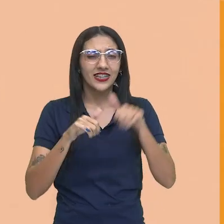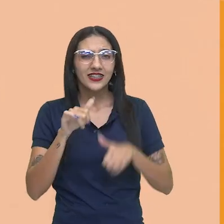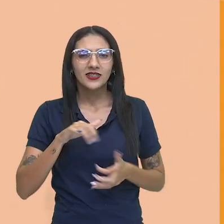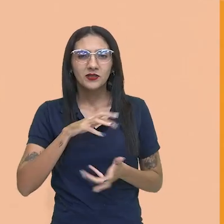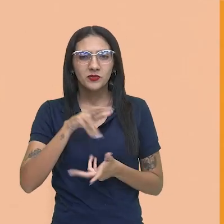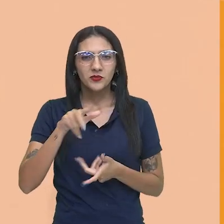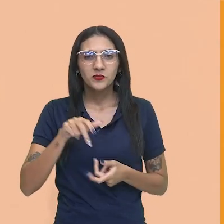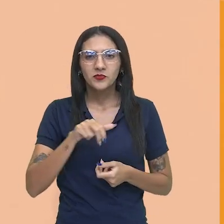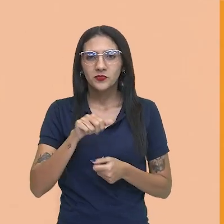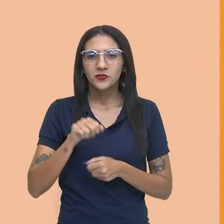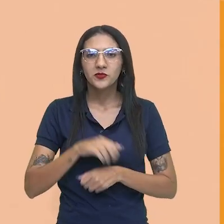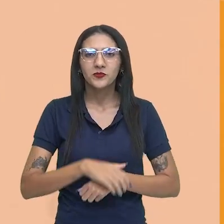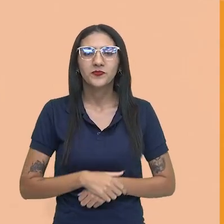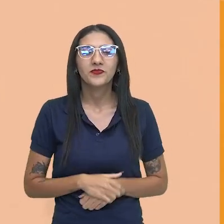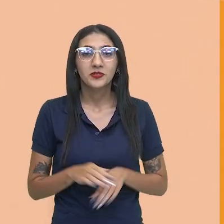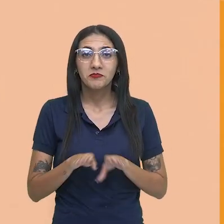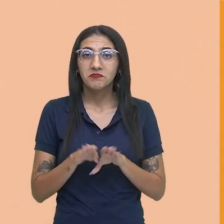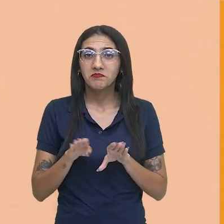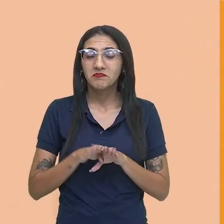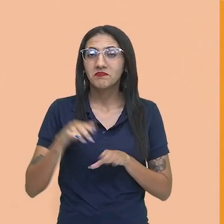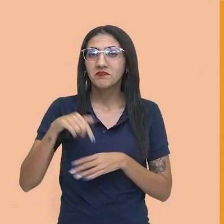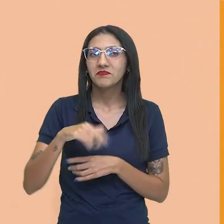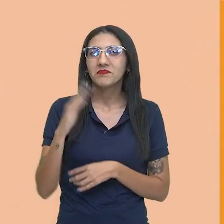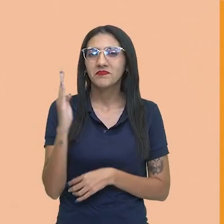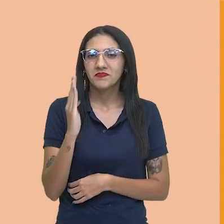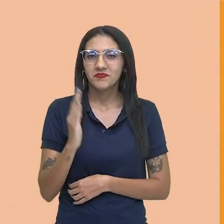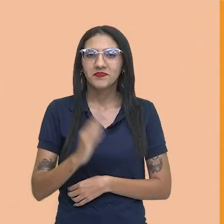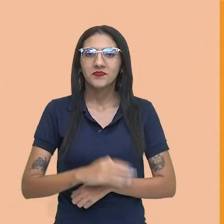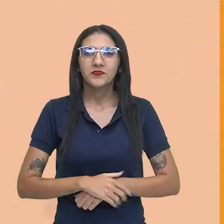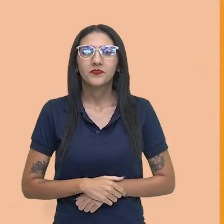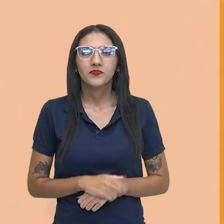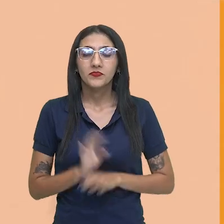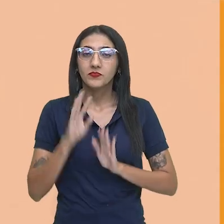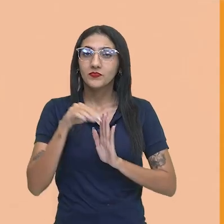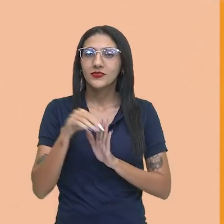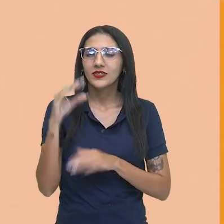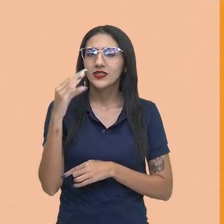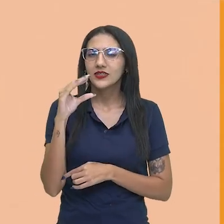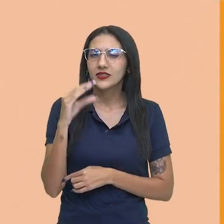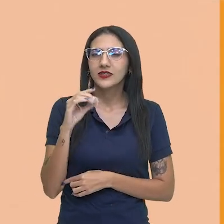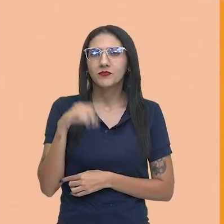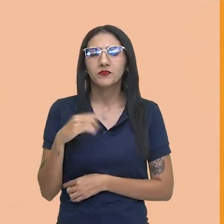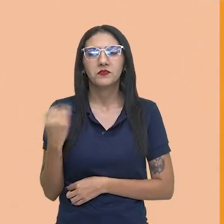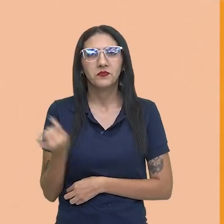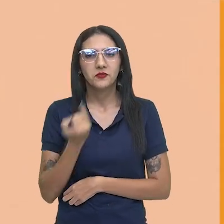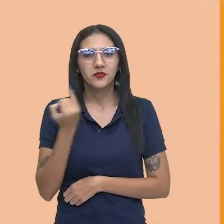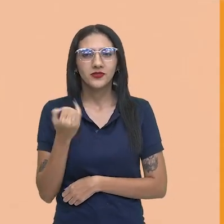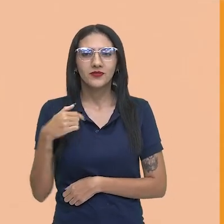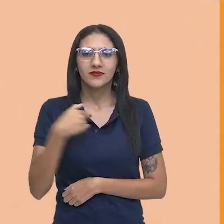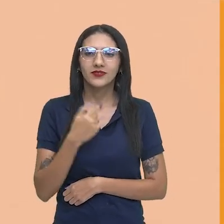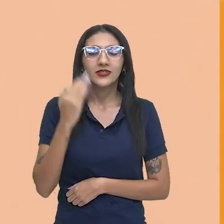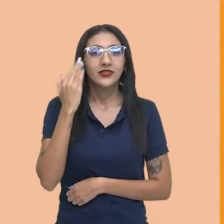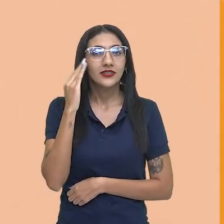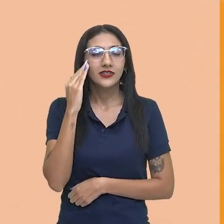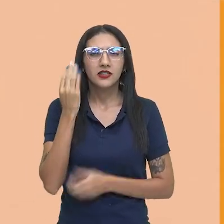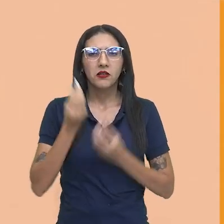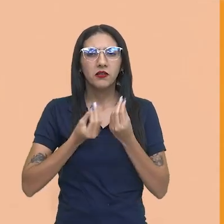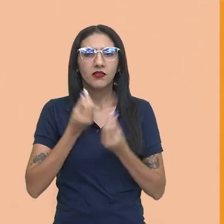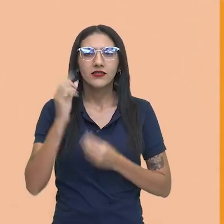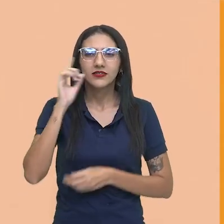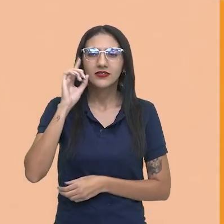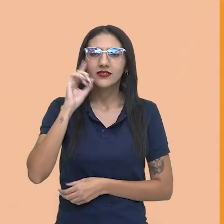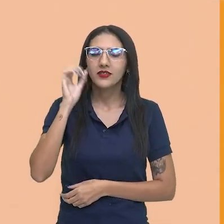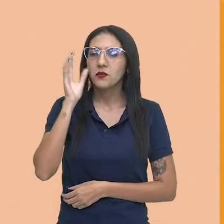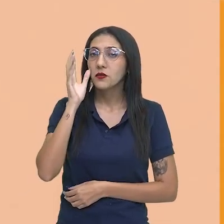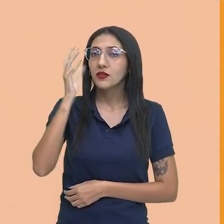planeta, sobre o Brasil também, né? Dentro dessa ciência que é tão importante para a gente compreender, né, o dia a dia, as situações